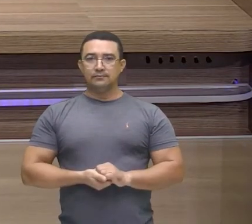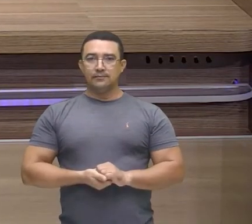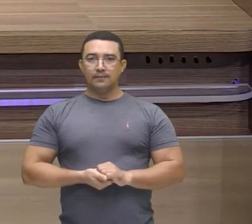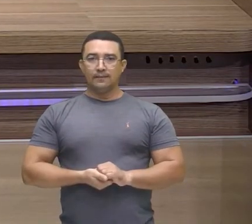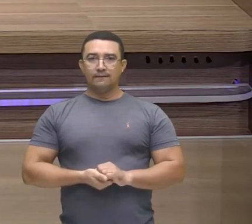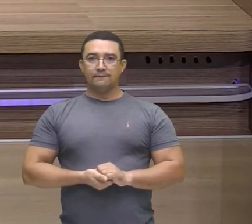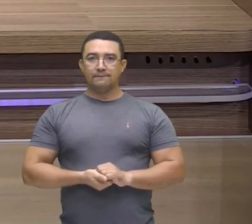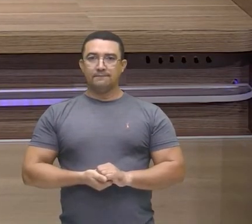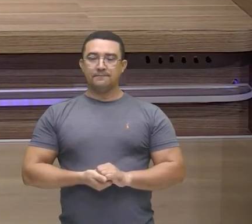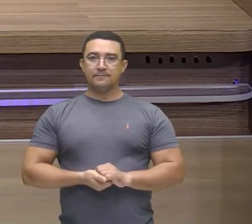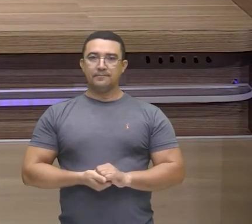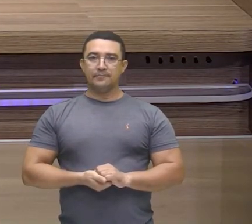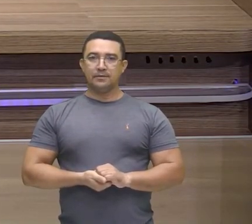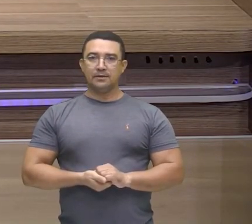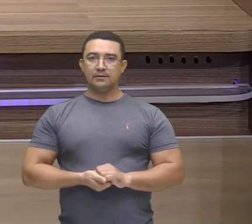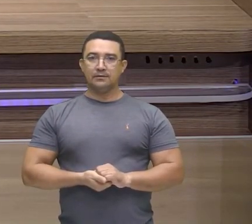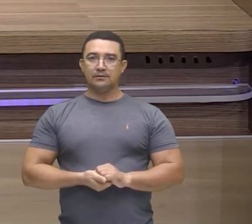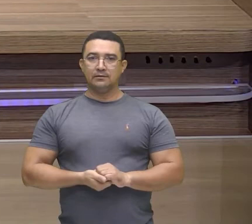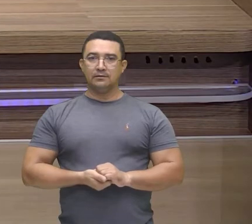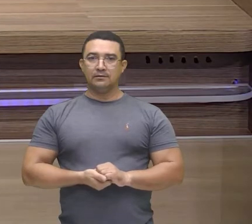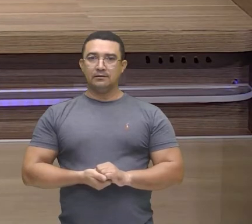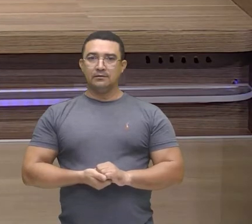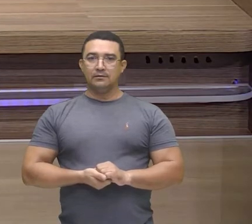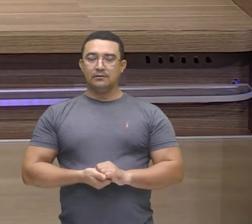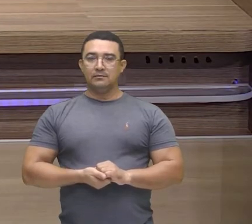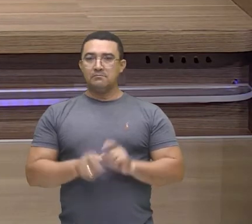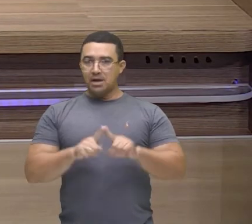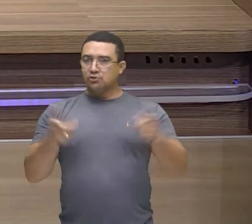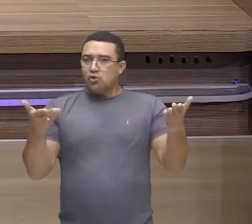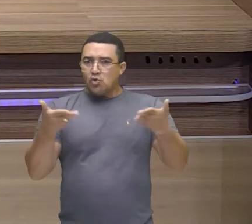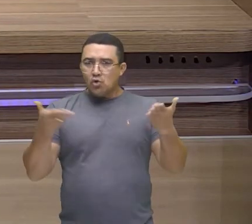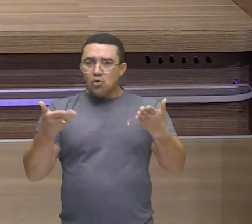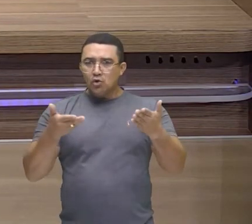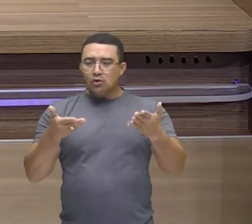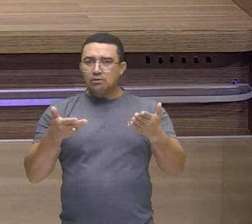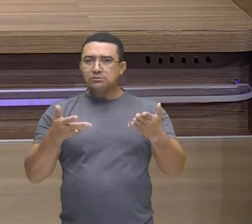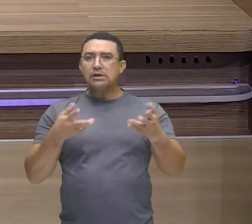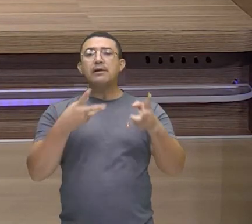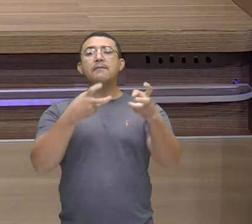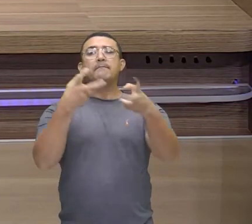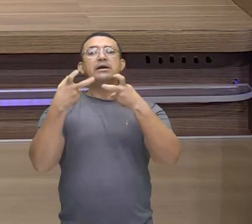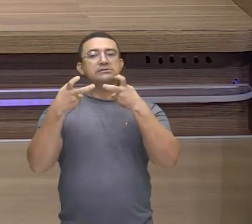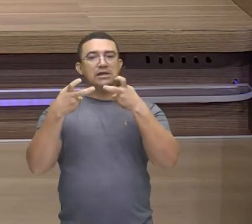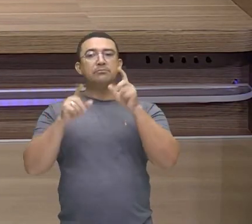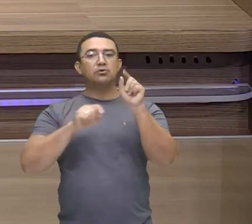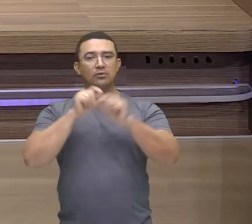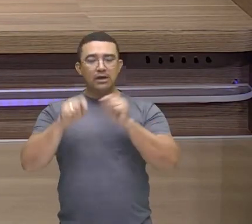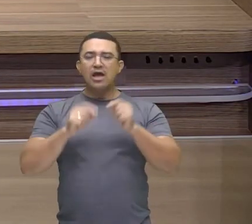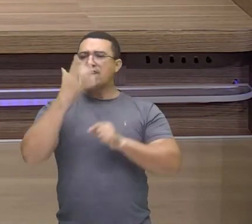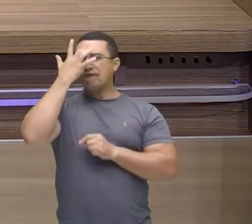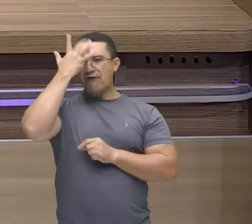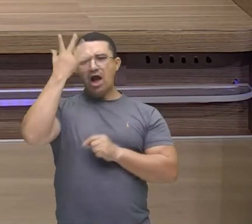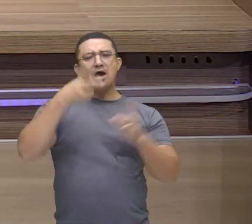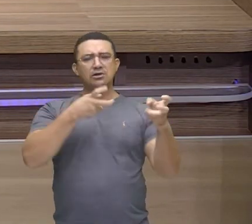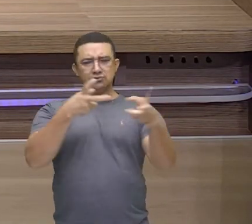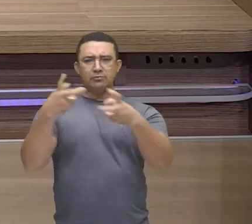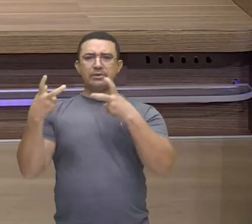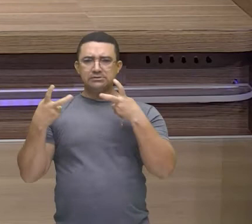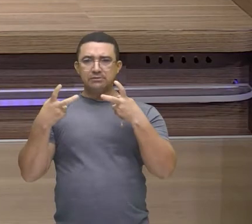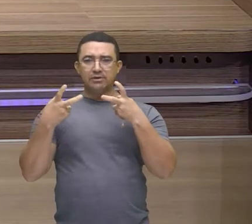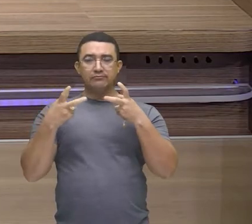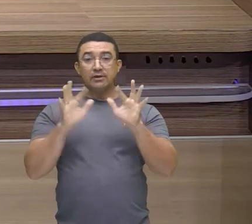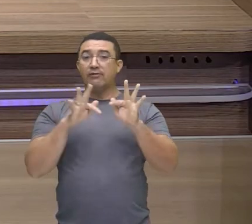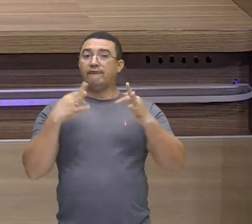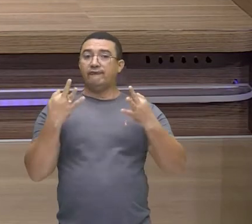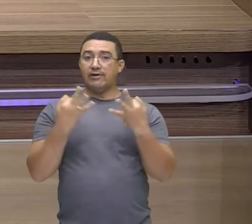com 12 anos de idade. Mas hoje o que é que a gente observa? Que isso às vezes passa despercebido por várias razões, pela família,